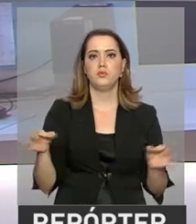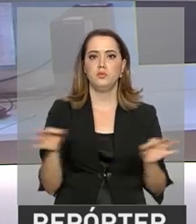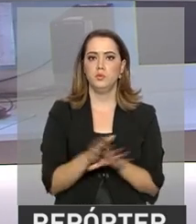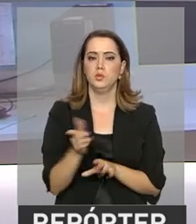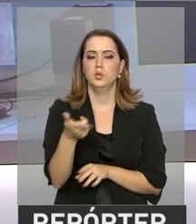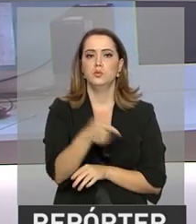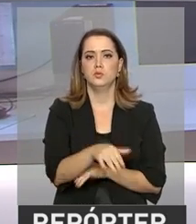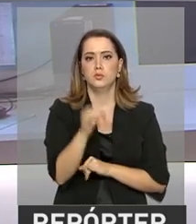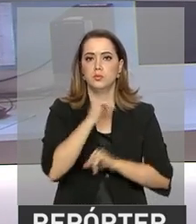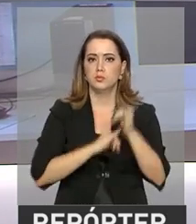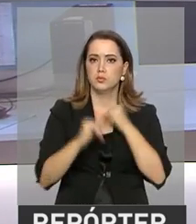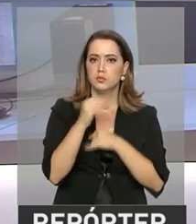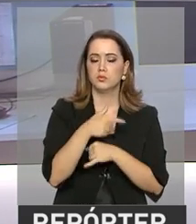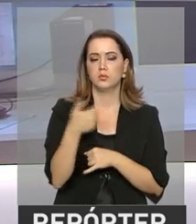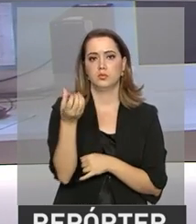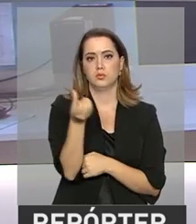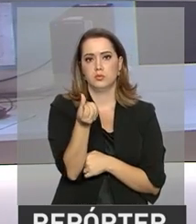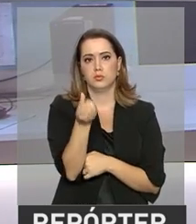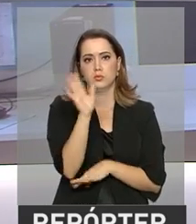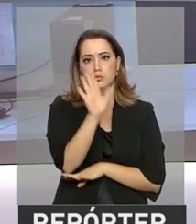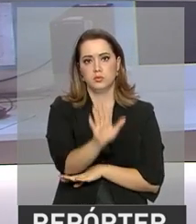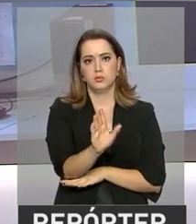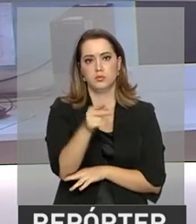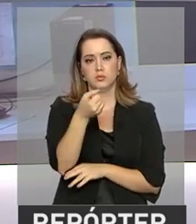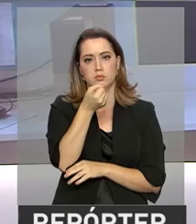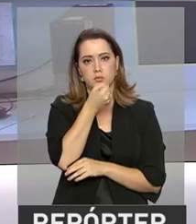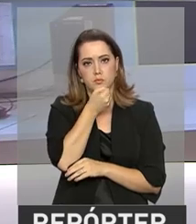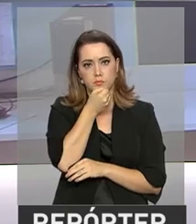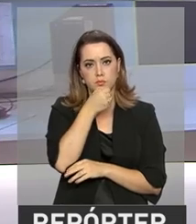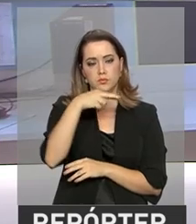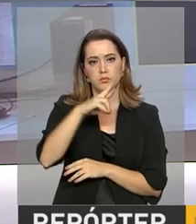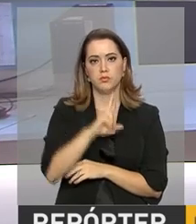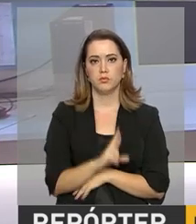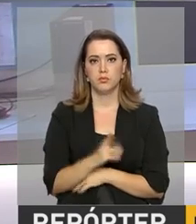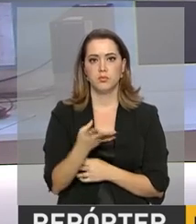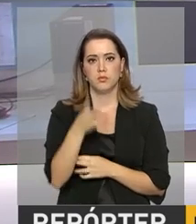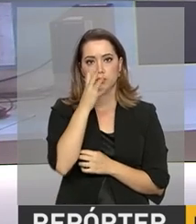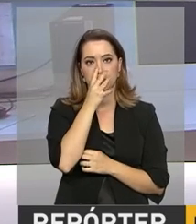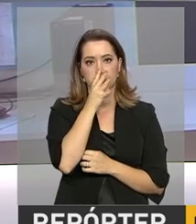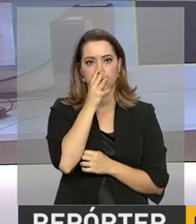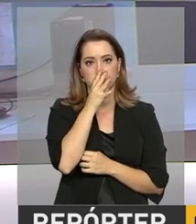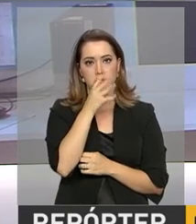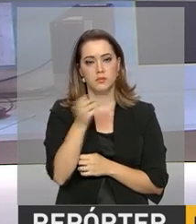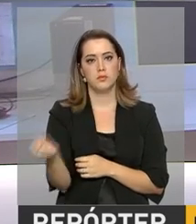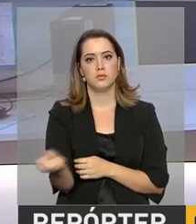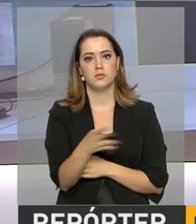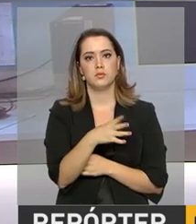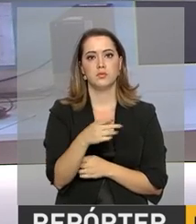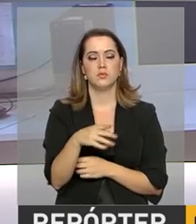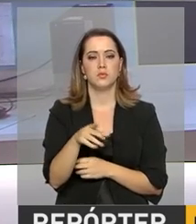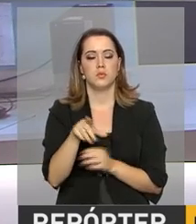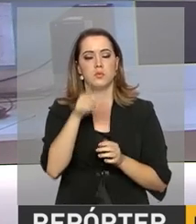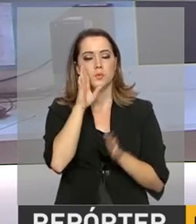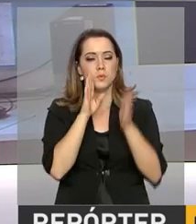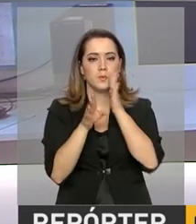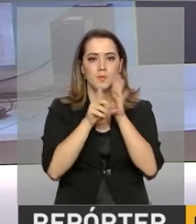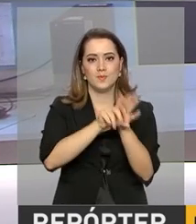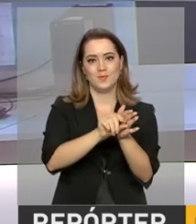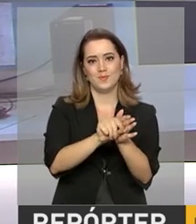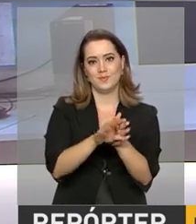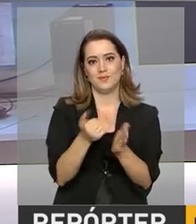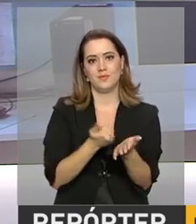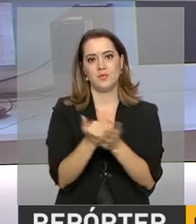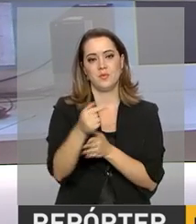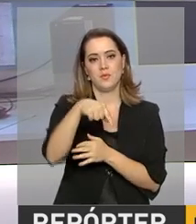qualquer momento com outras informações ou às 6 da tarde na próxima edição do repórter NBR acompanhe também as novidades em nossas redes sociais